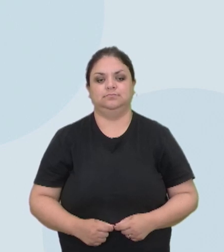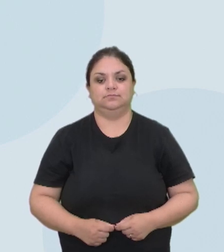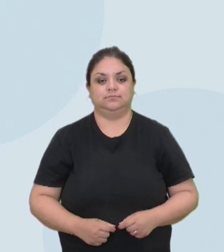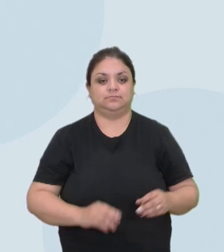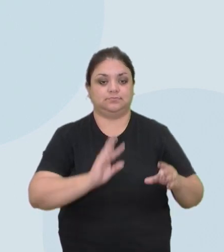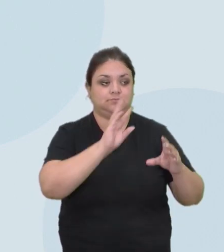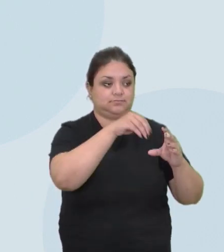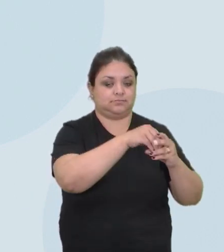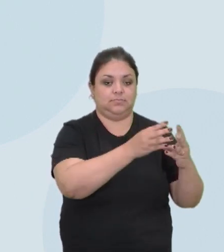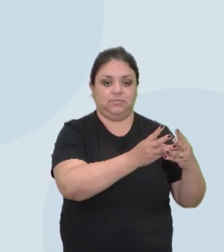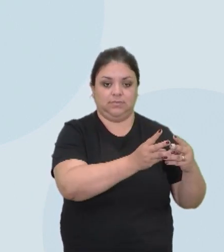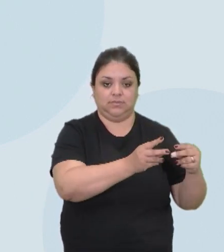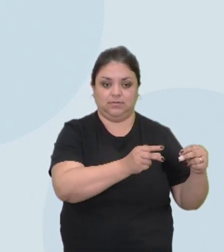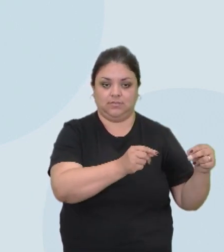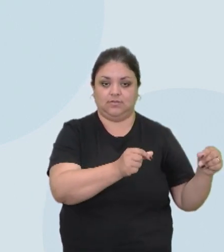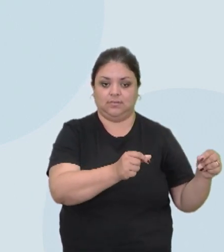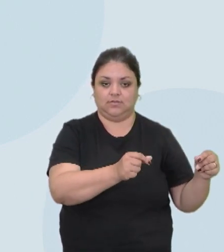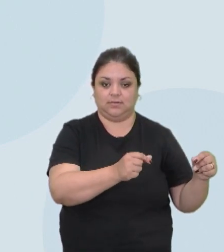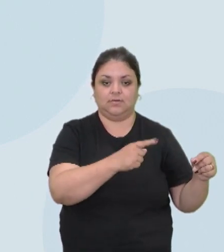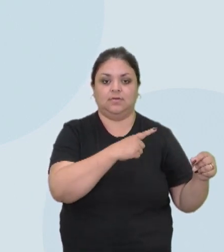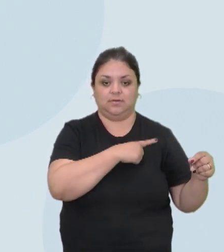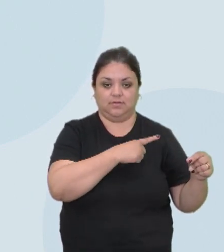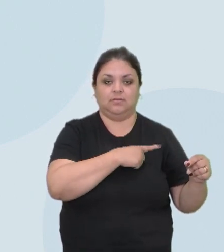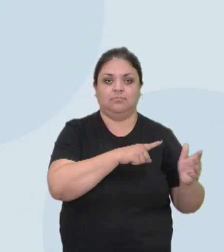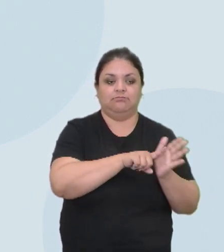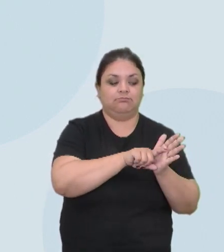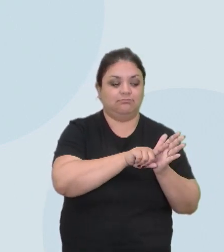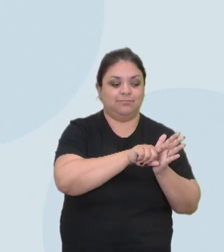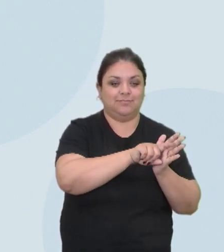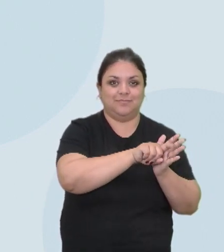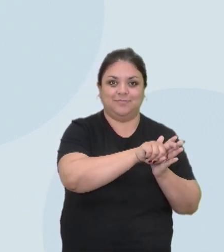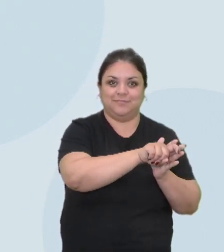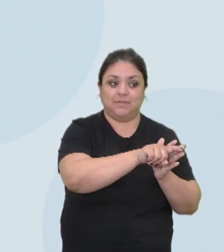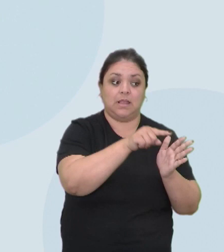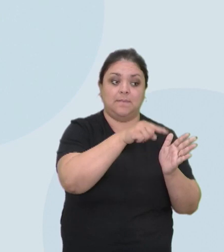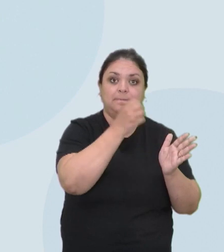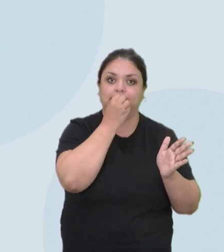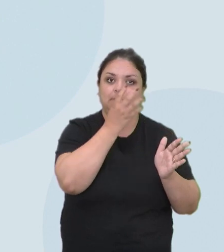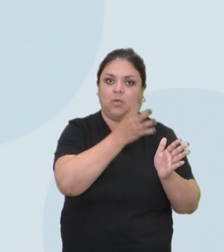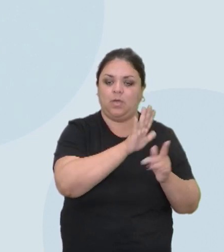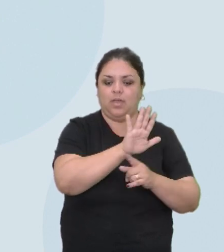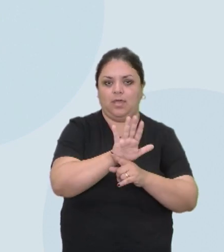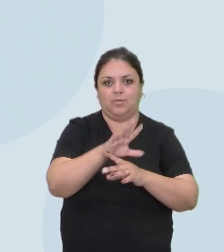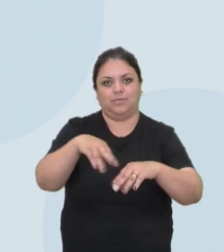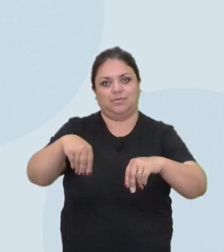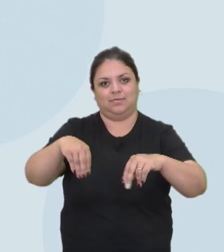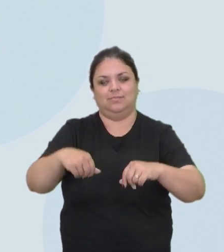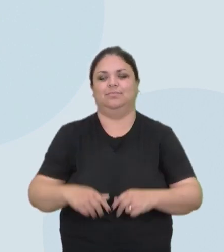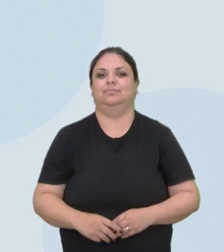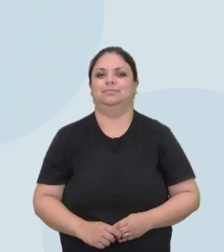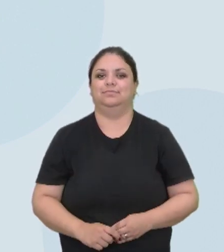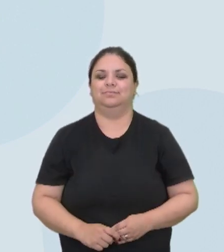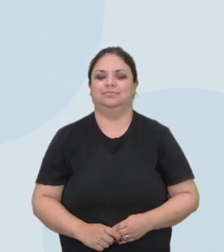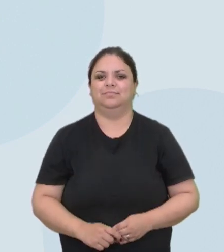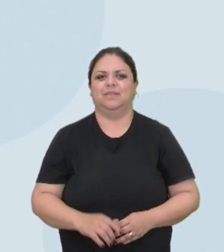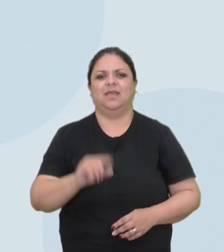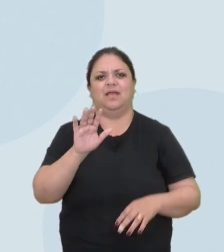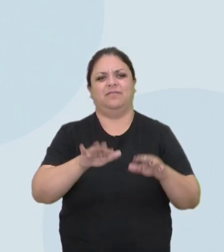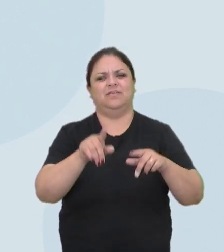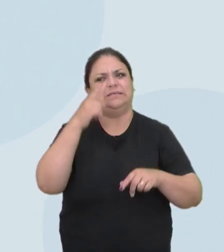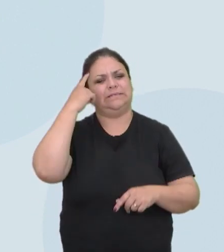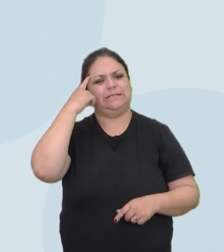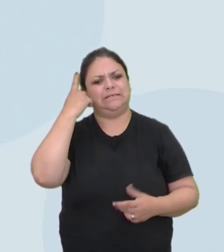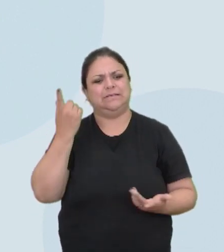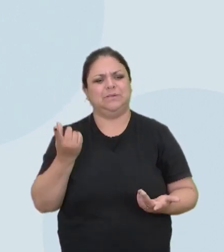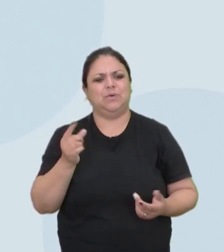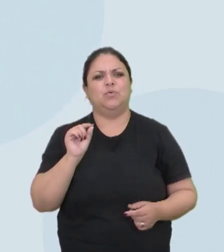decomposição ocorre de forma aeróbia por micro-organismos. E aí muitos de vocês podem estar perguntando, né? O que é